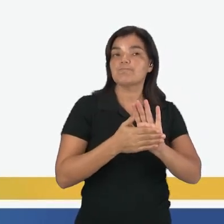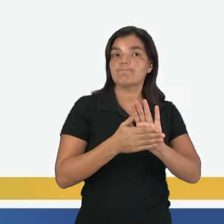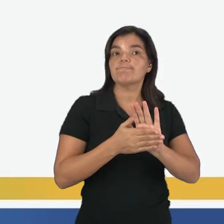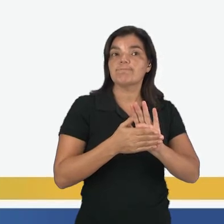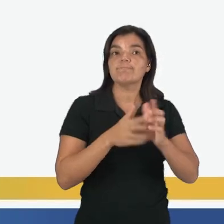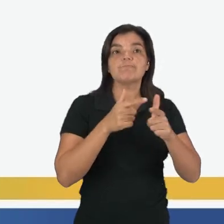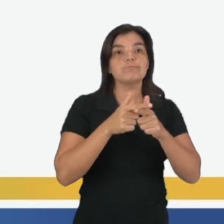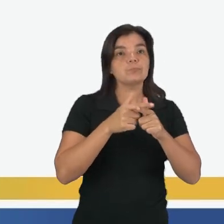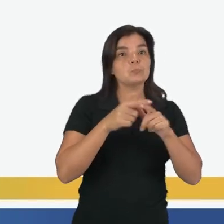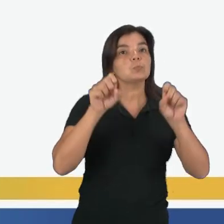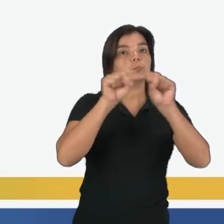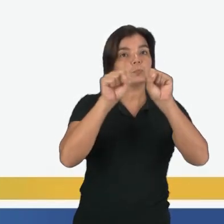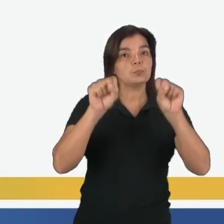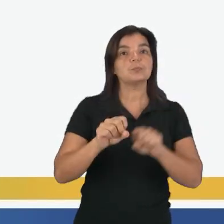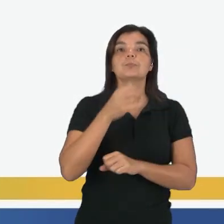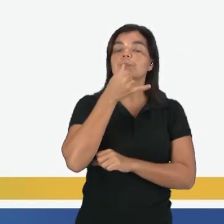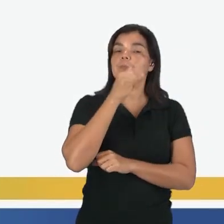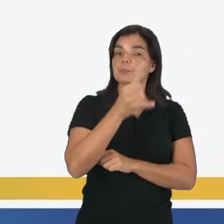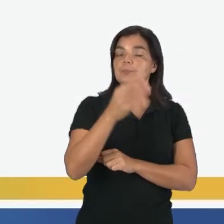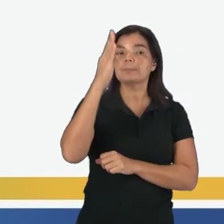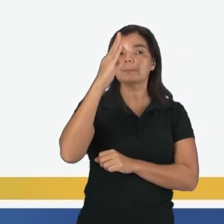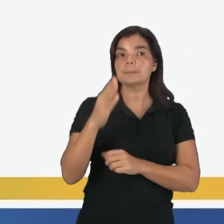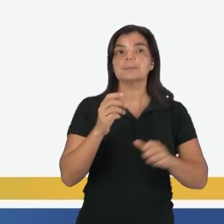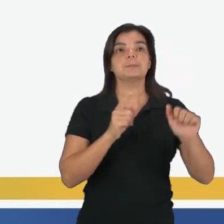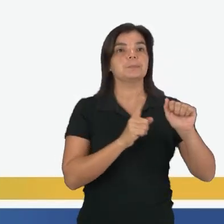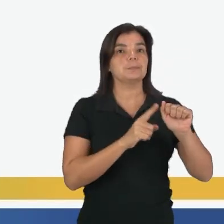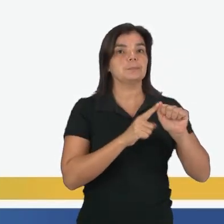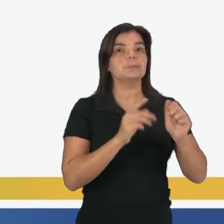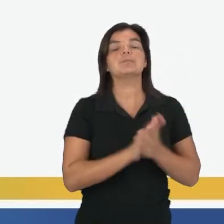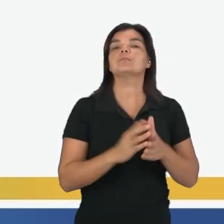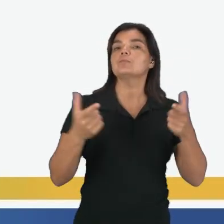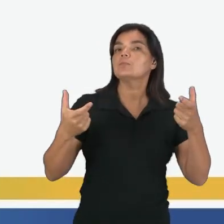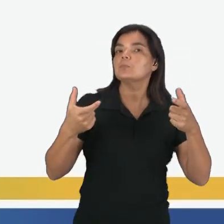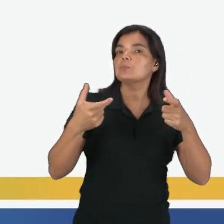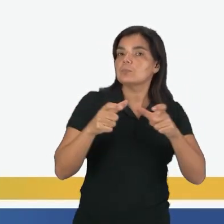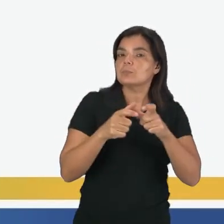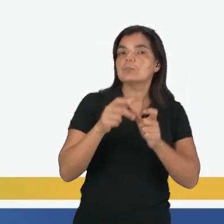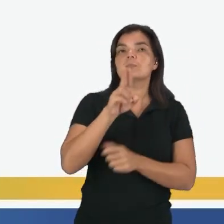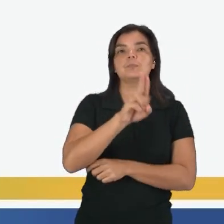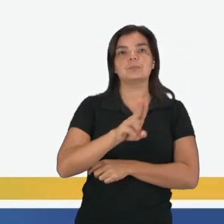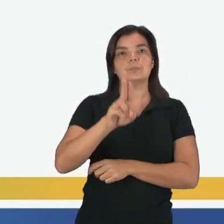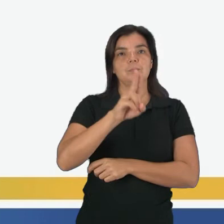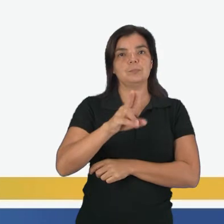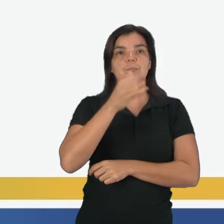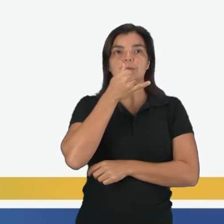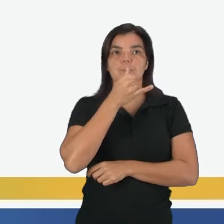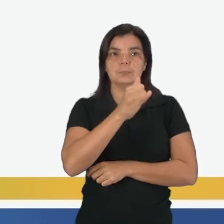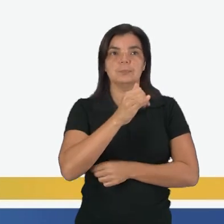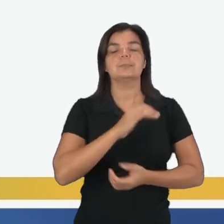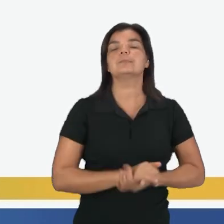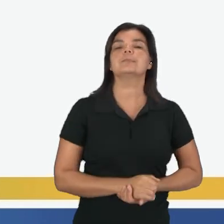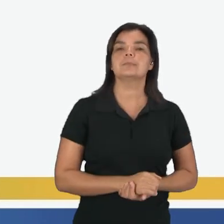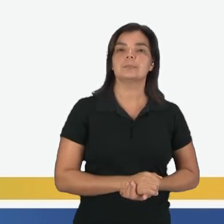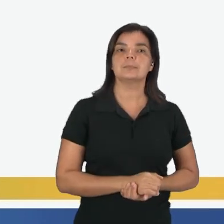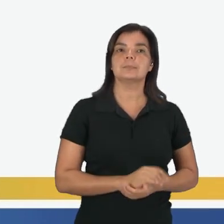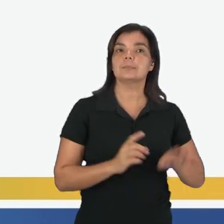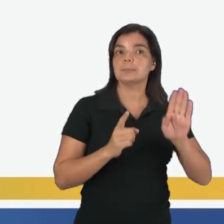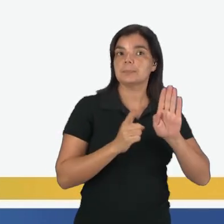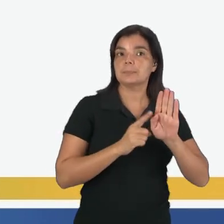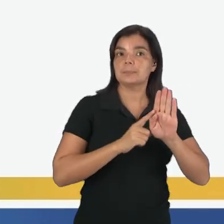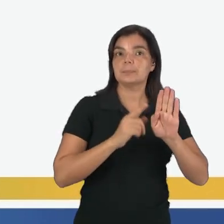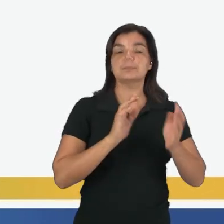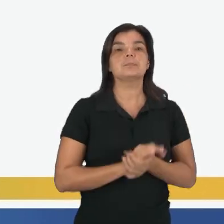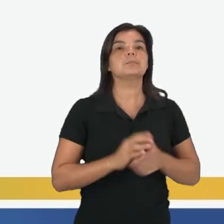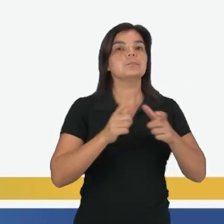seguinte consequência para o sistema energético brasileiro. Letra A, redução da utilização